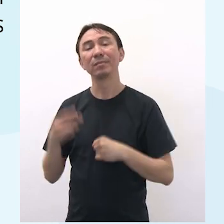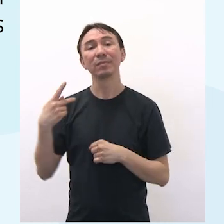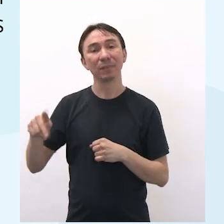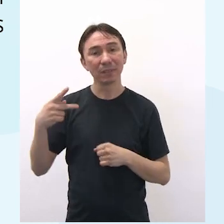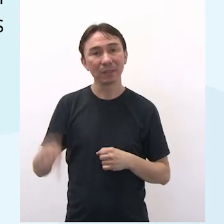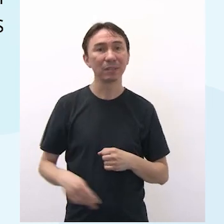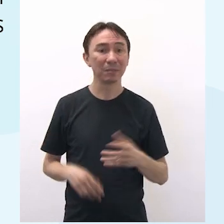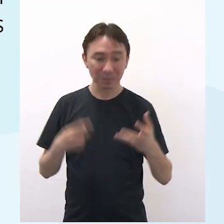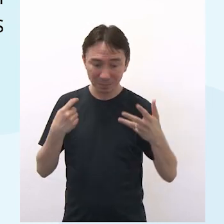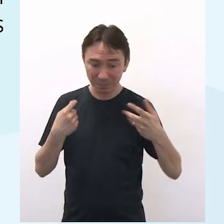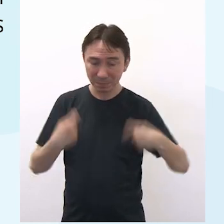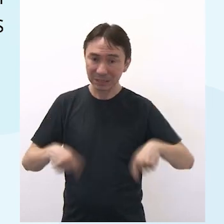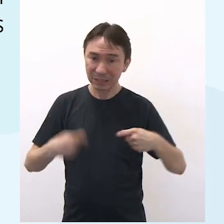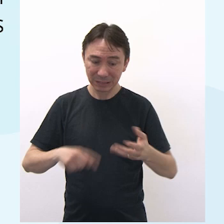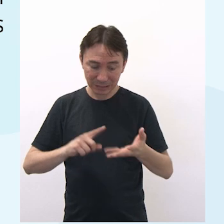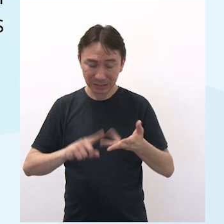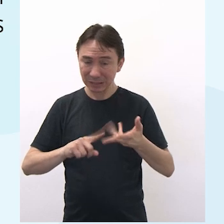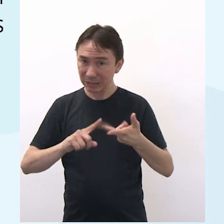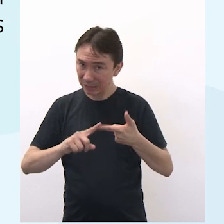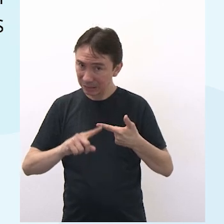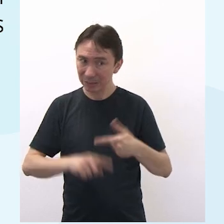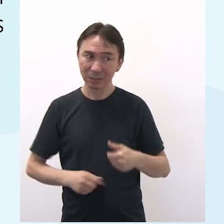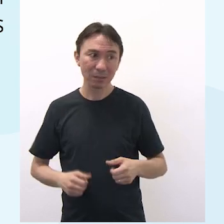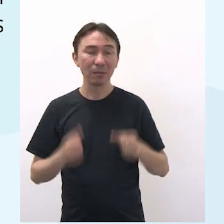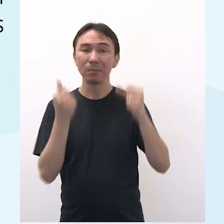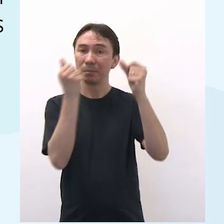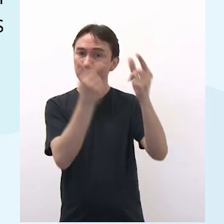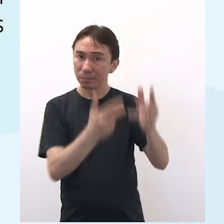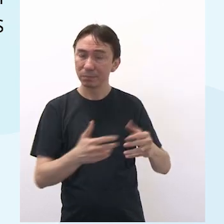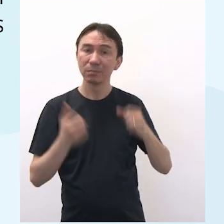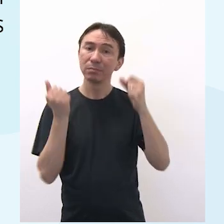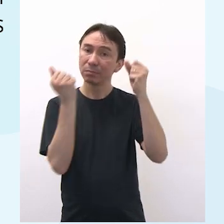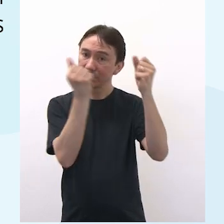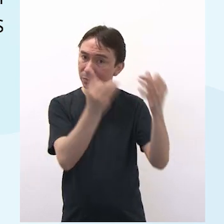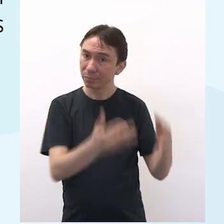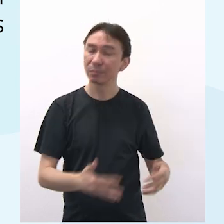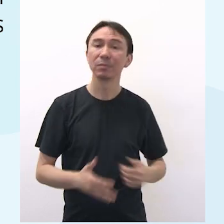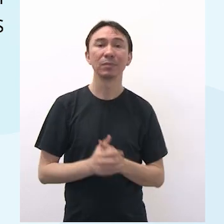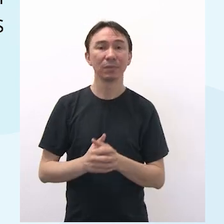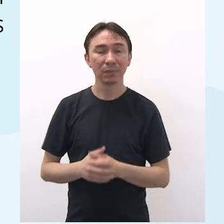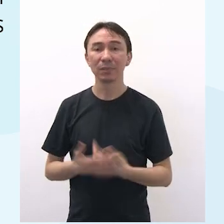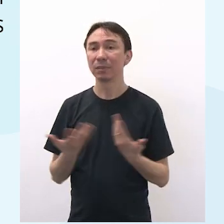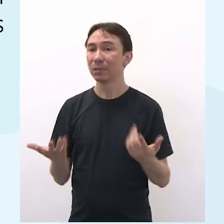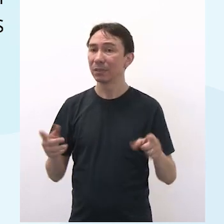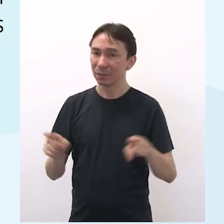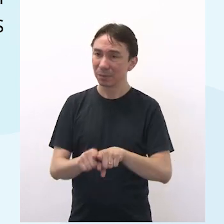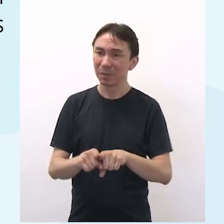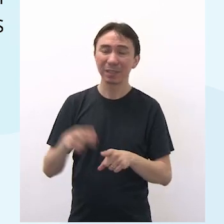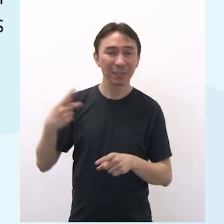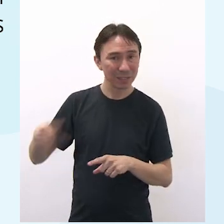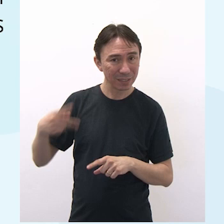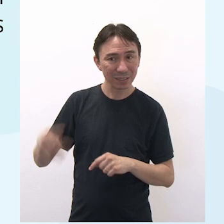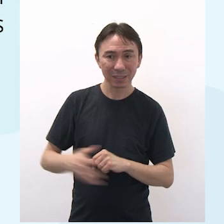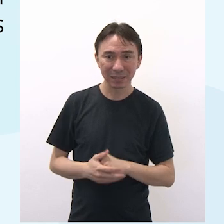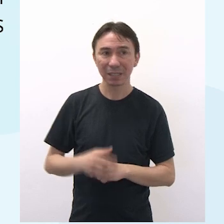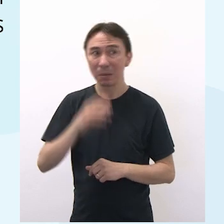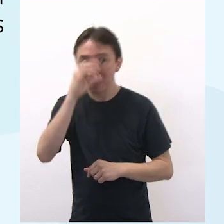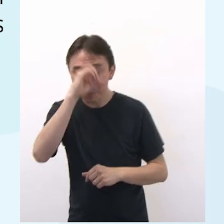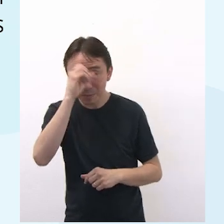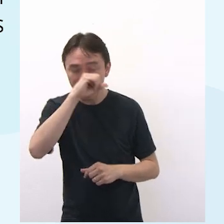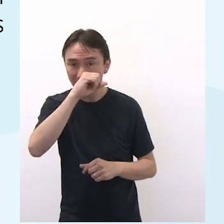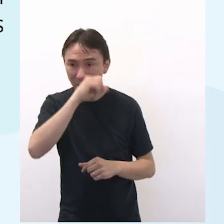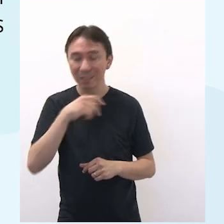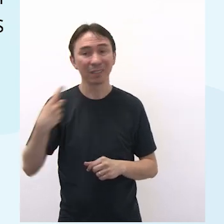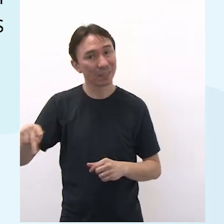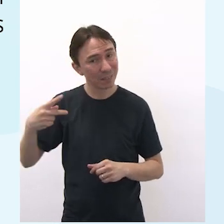necessidades, insatisfações e observações, bem como se corresponsabilizem por seus próprios processos de aprendizagem. Até uma